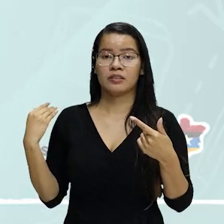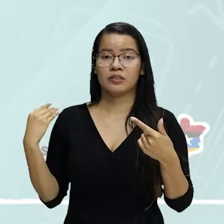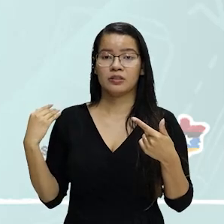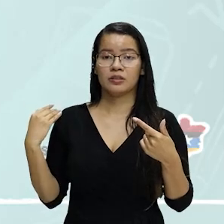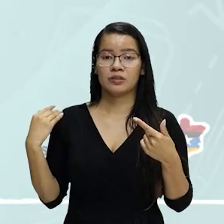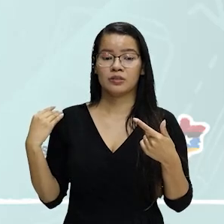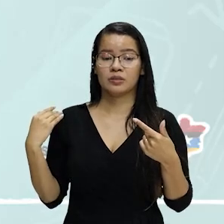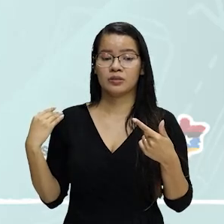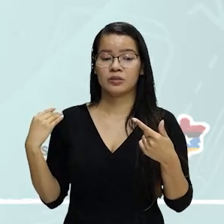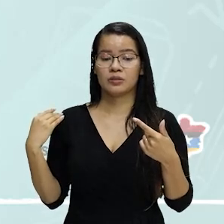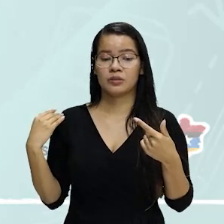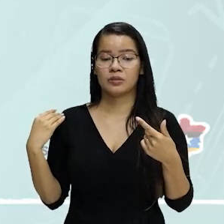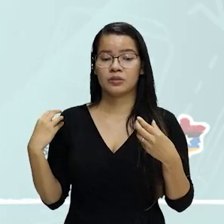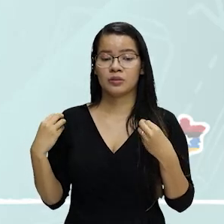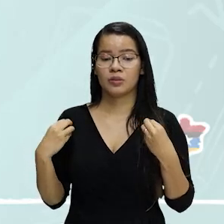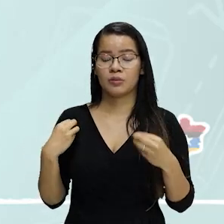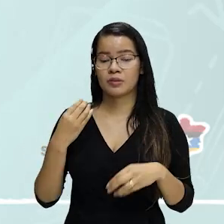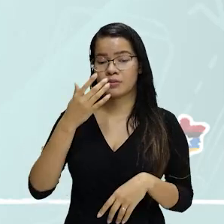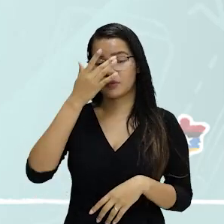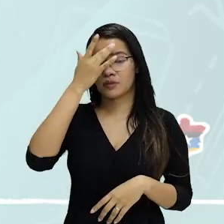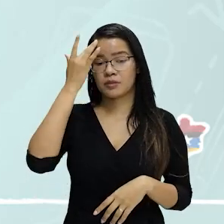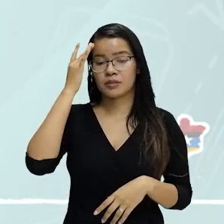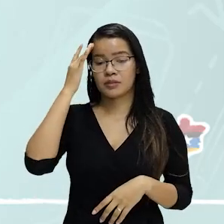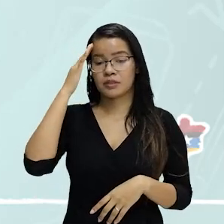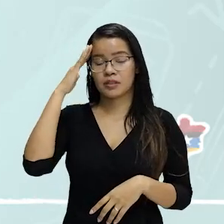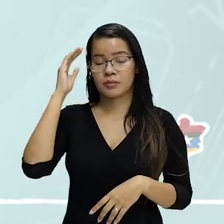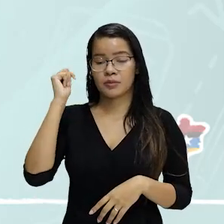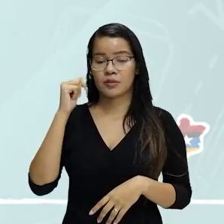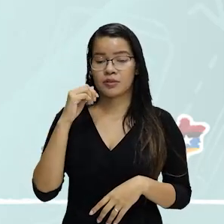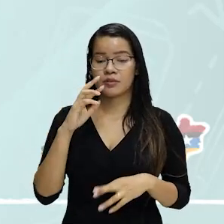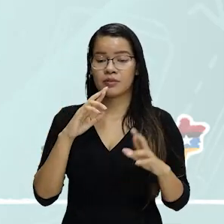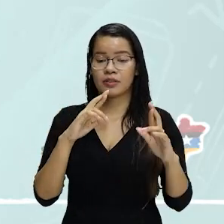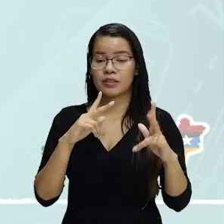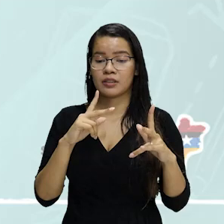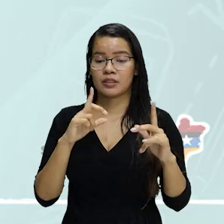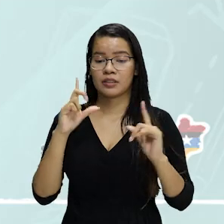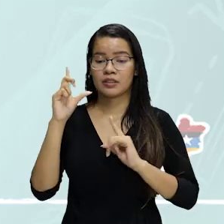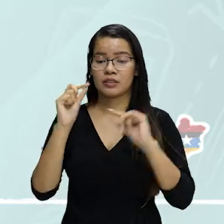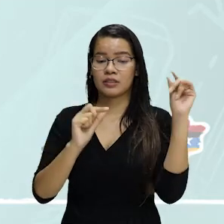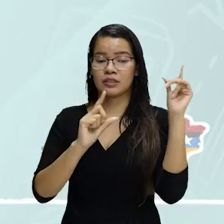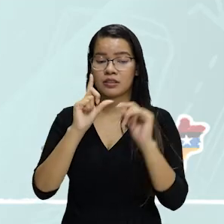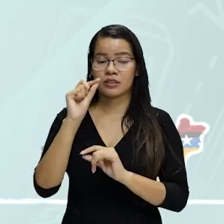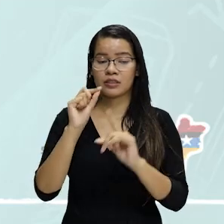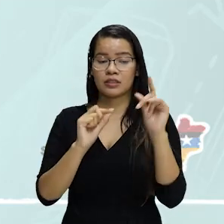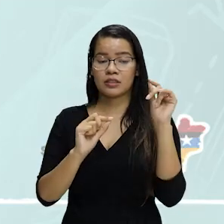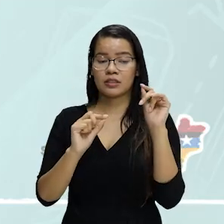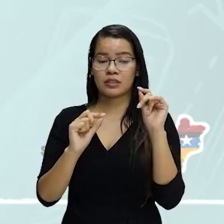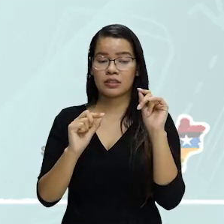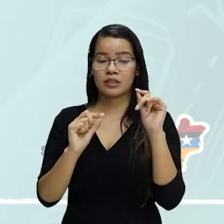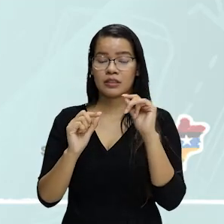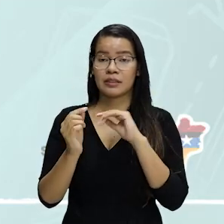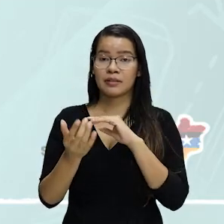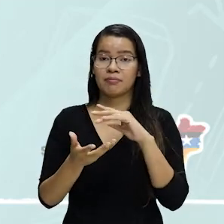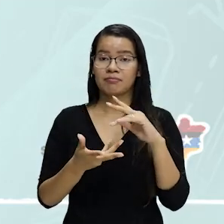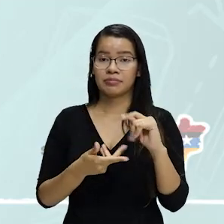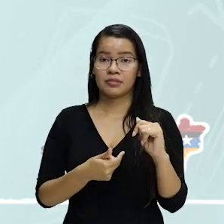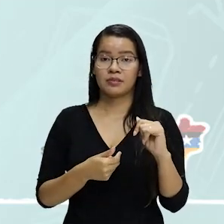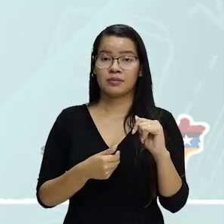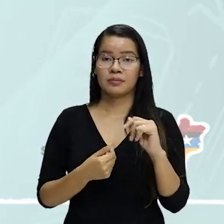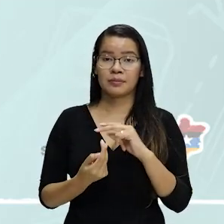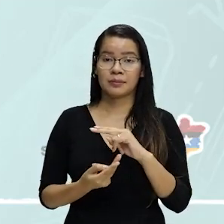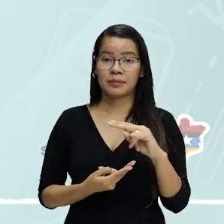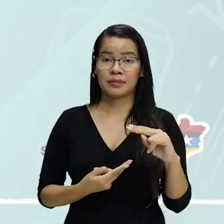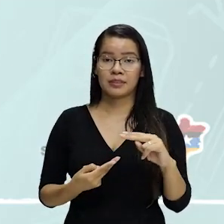antiguidade, como as pessoas sabiam a diferença entre estrelas e planetas?